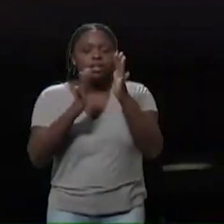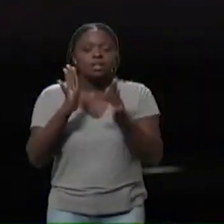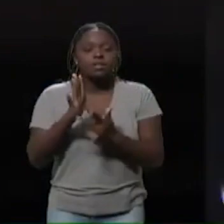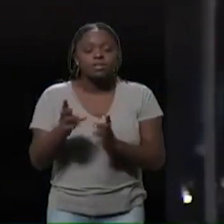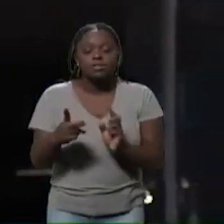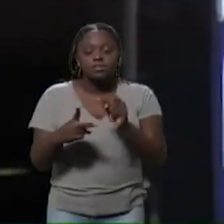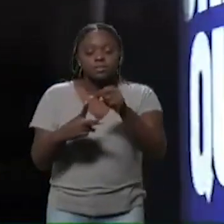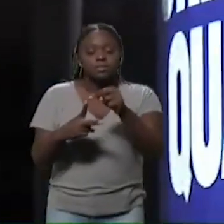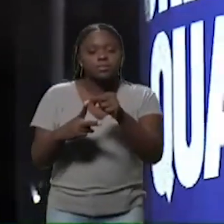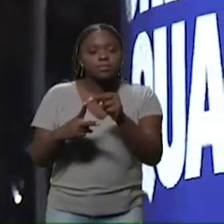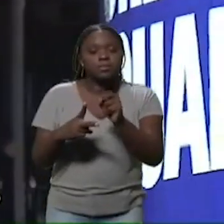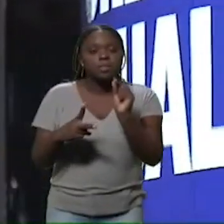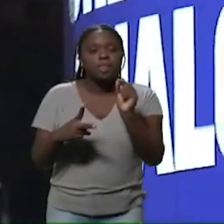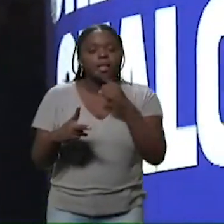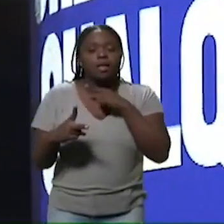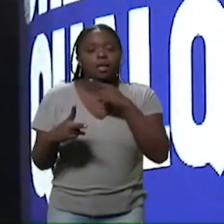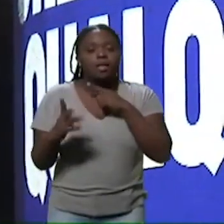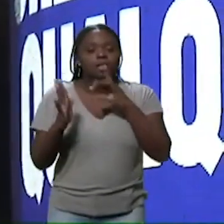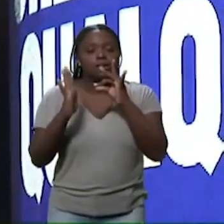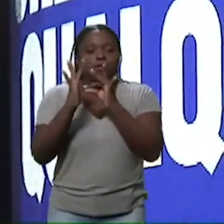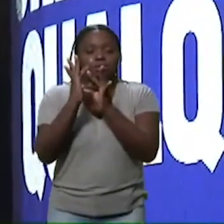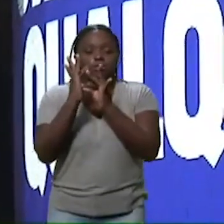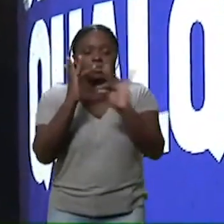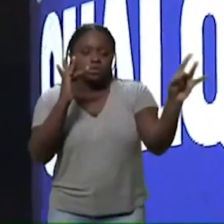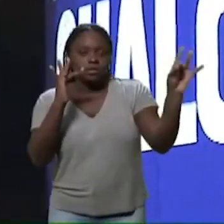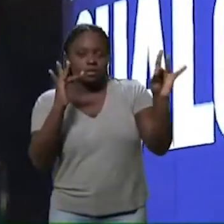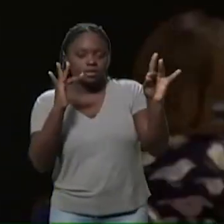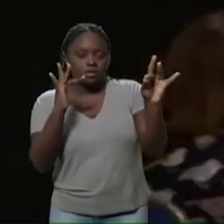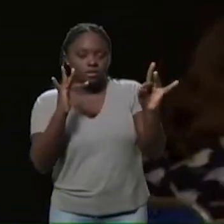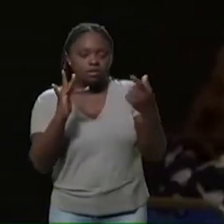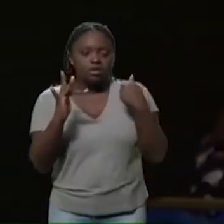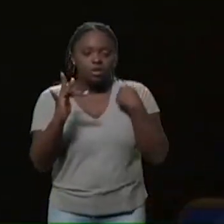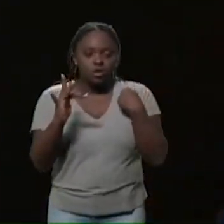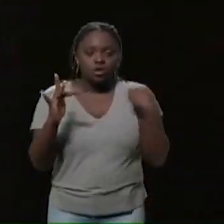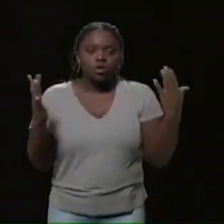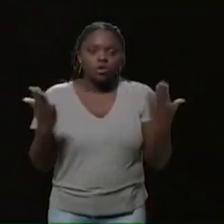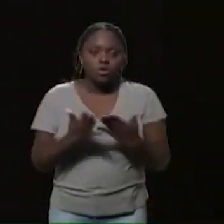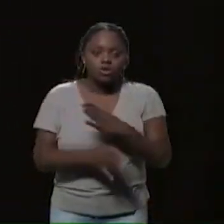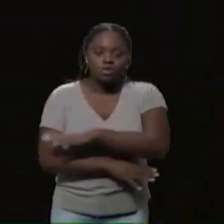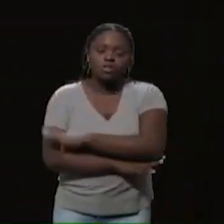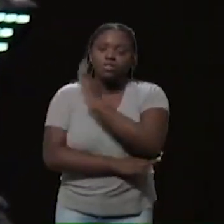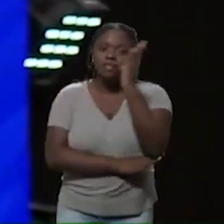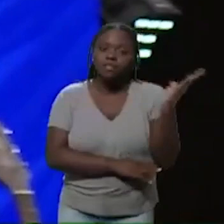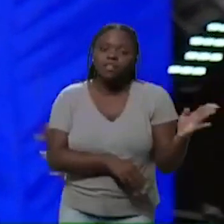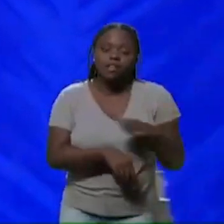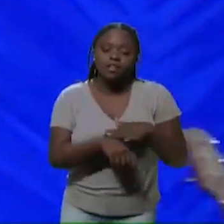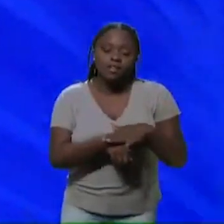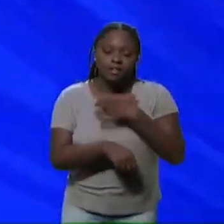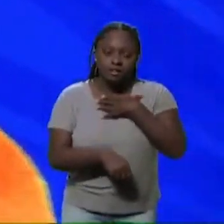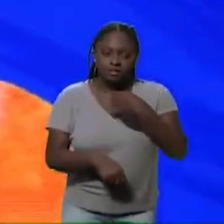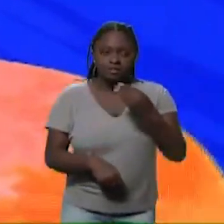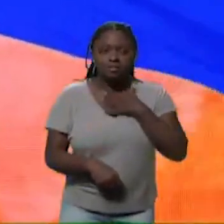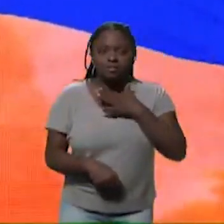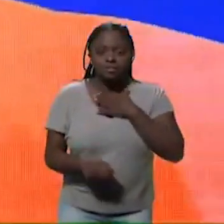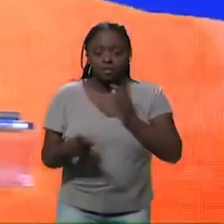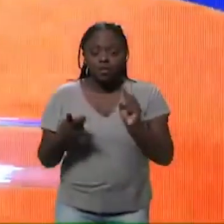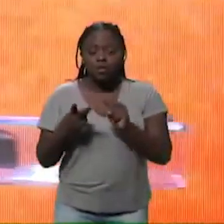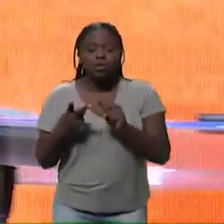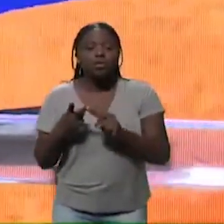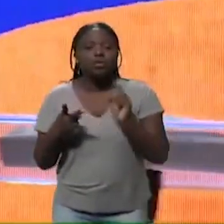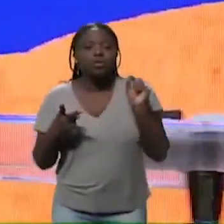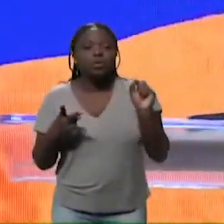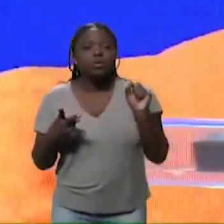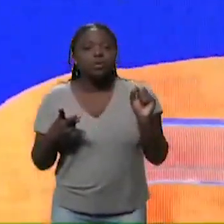Um é o aparecimento do anticristo, que eu e meu filho ficamos falando disso hoje o dia inteiro. E o outro, sabe qual é?